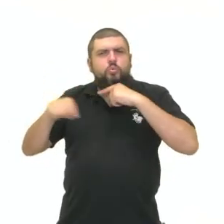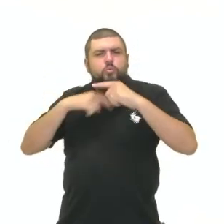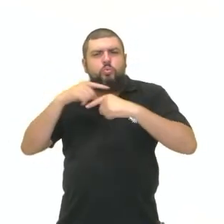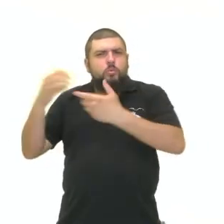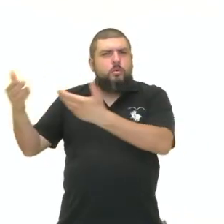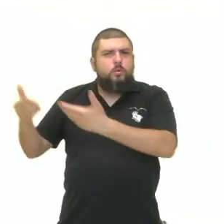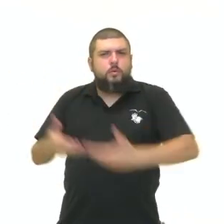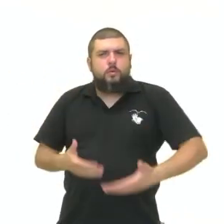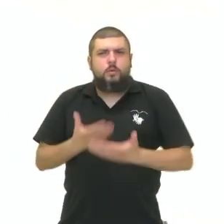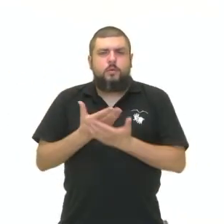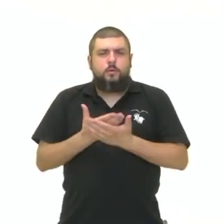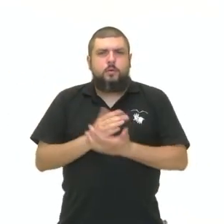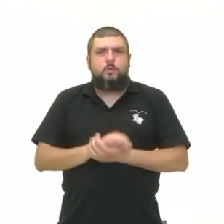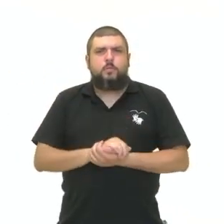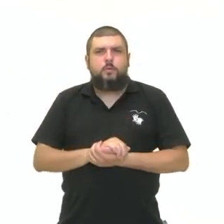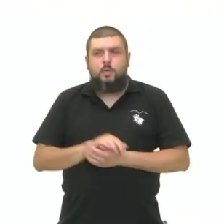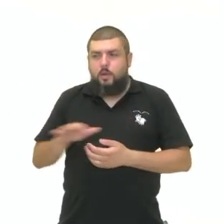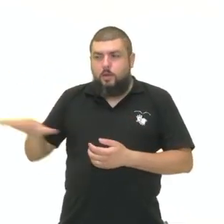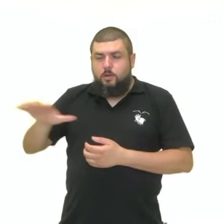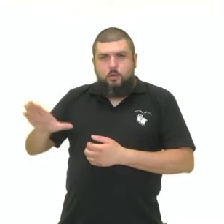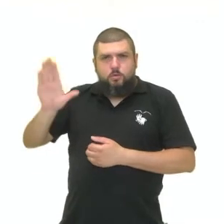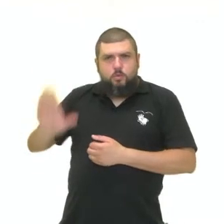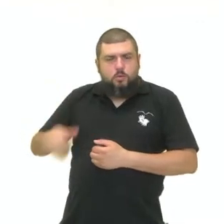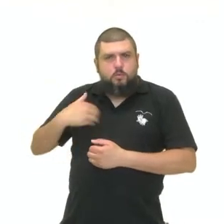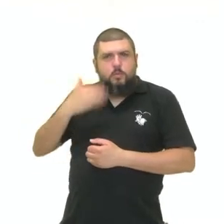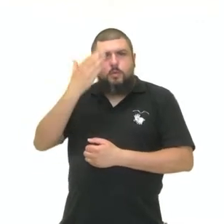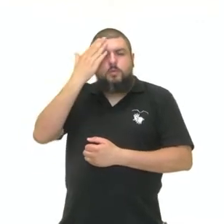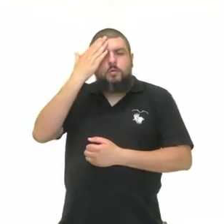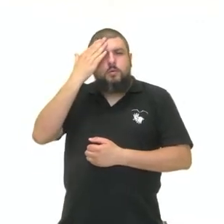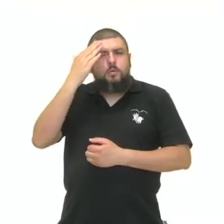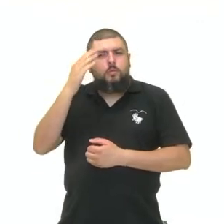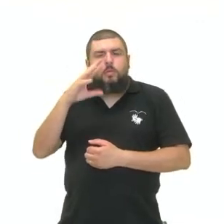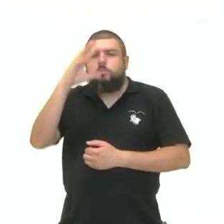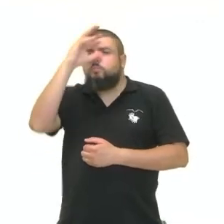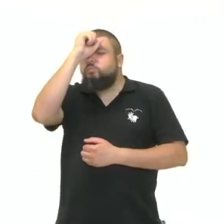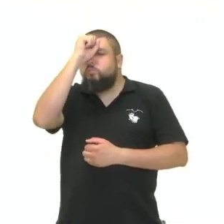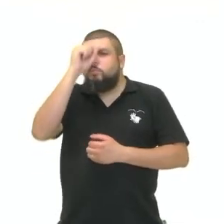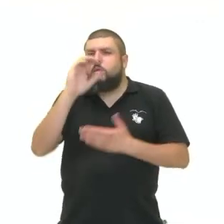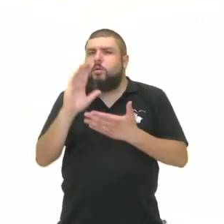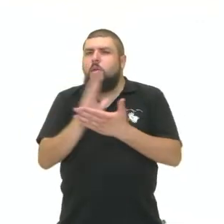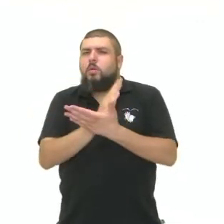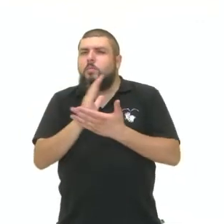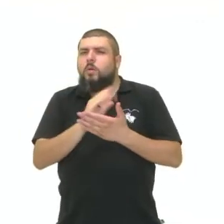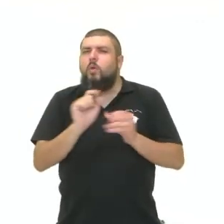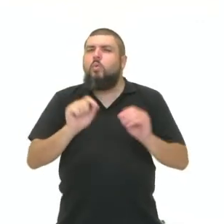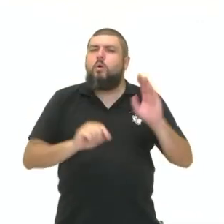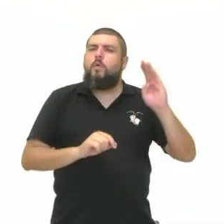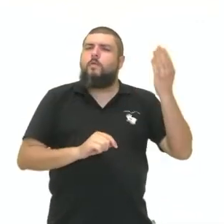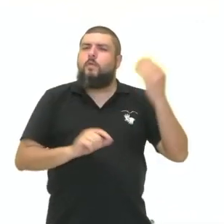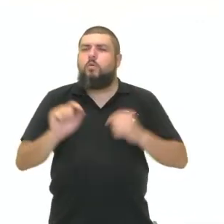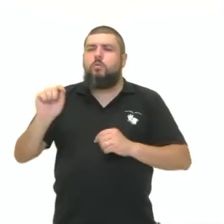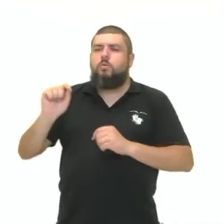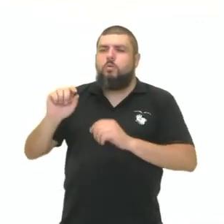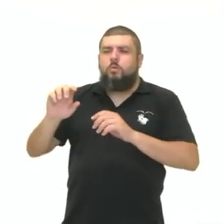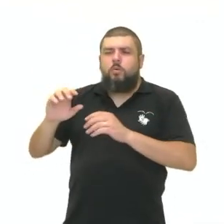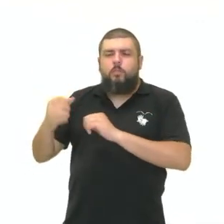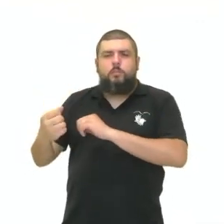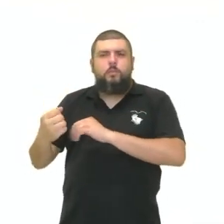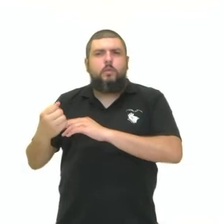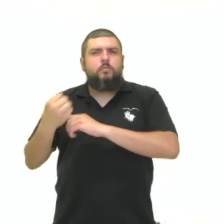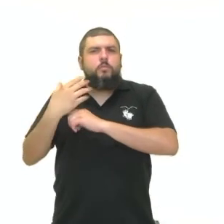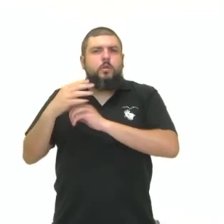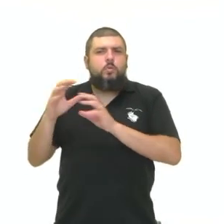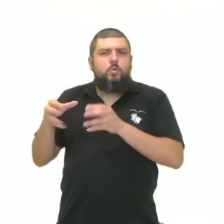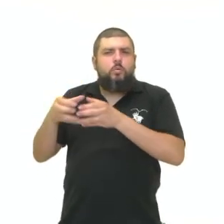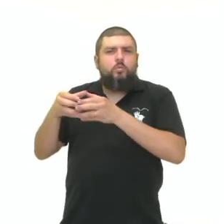aula. Eles já estão mais treinados a ver o que é falso do que recebem do grupo da família. E